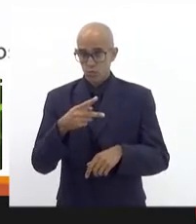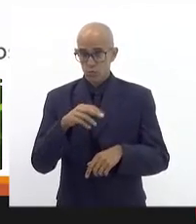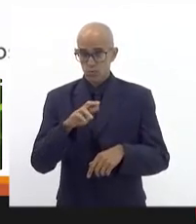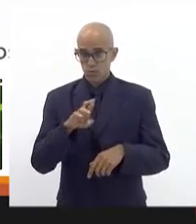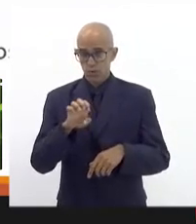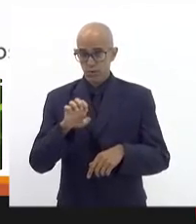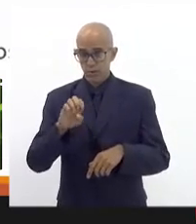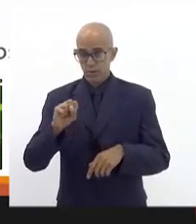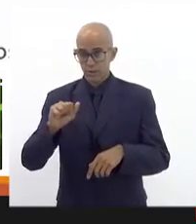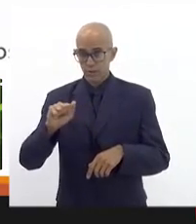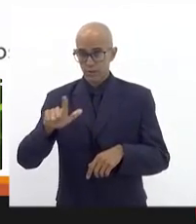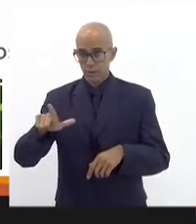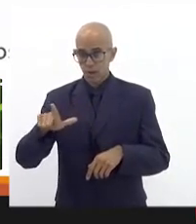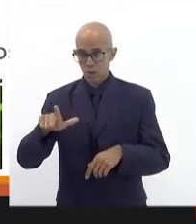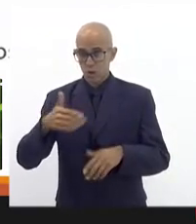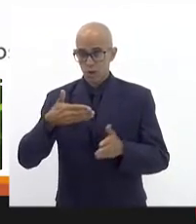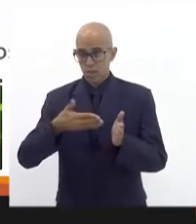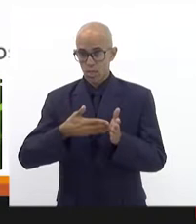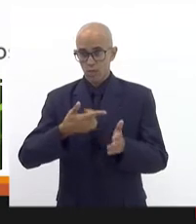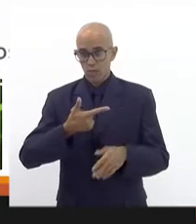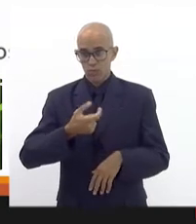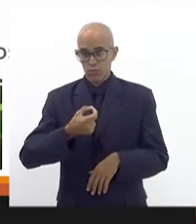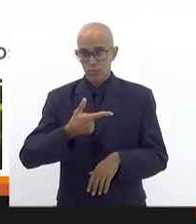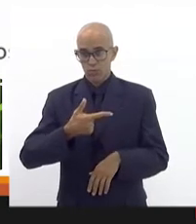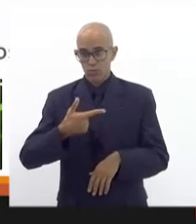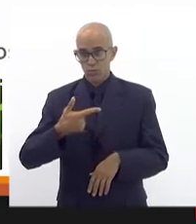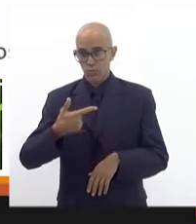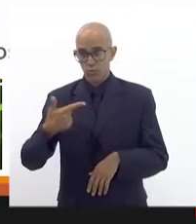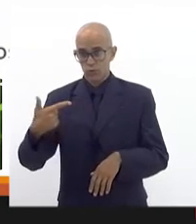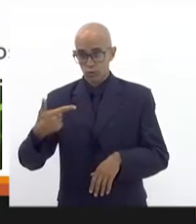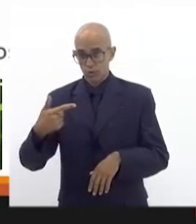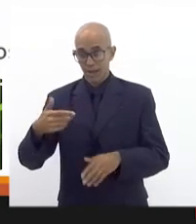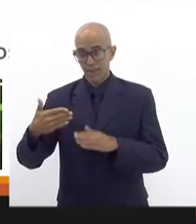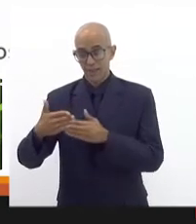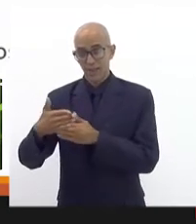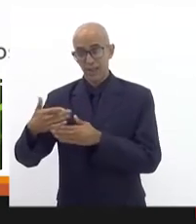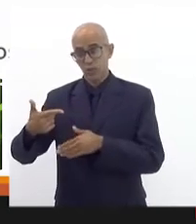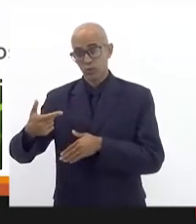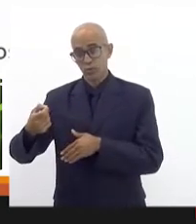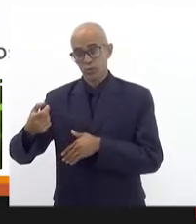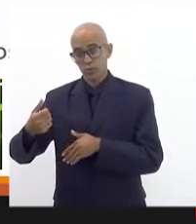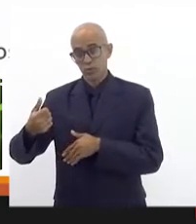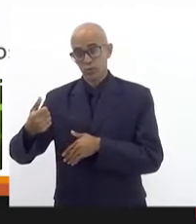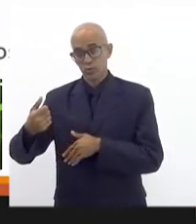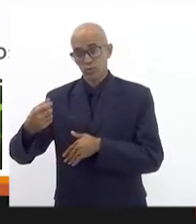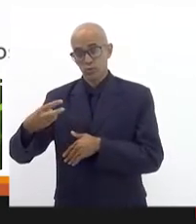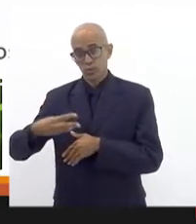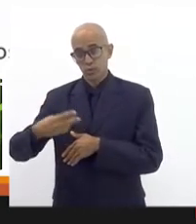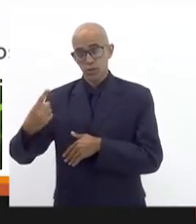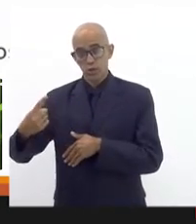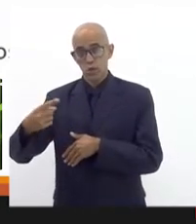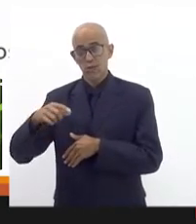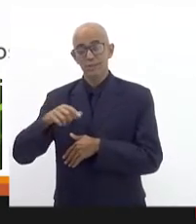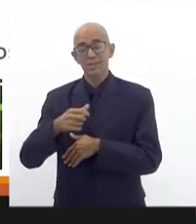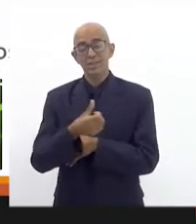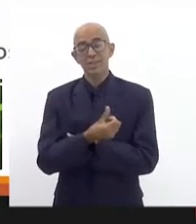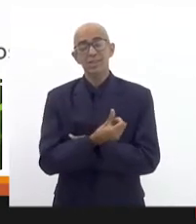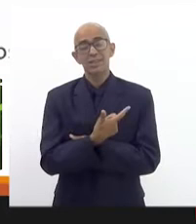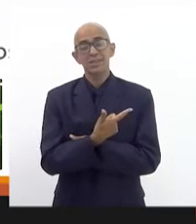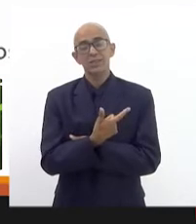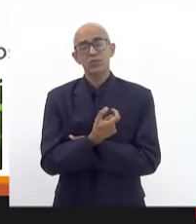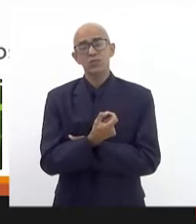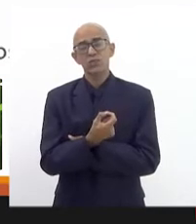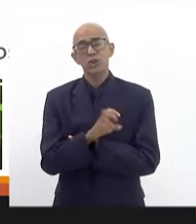Social do Pré-Sal até de 2022 a 2031 é de 620 bilhões de reais. Um recurso